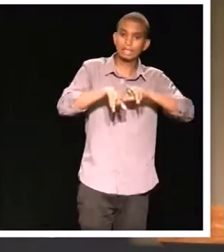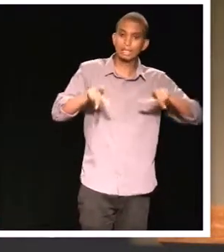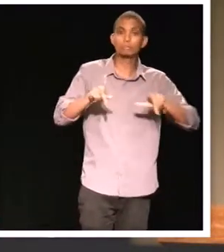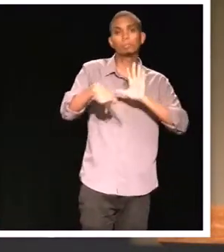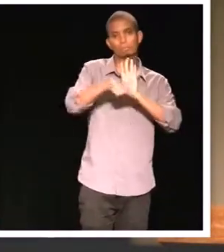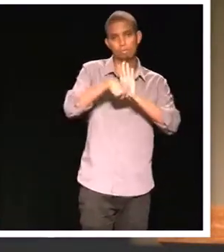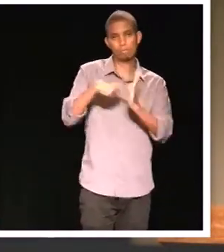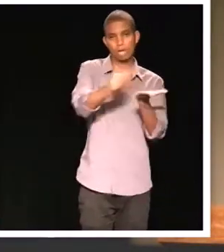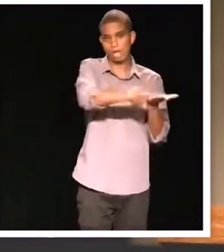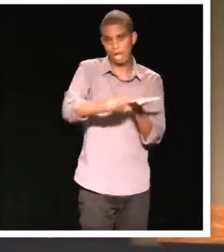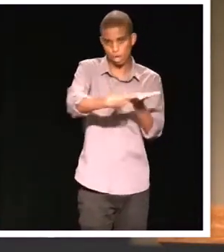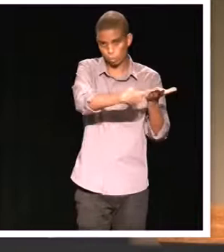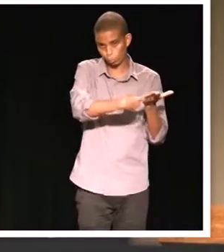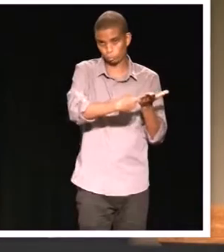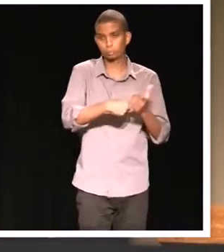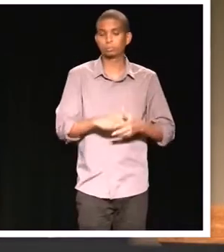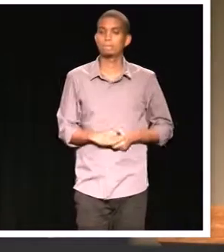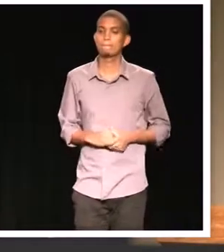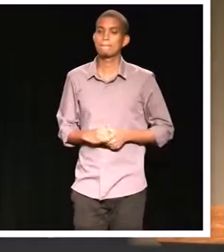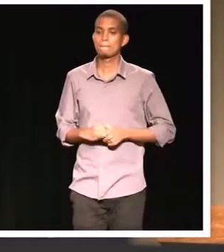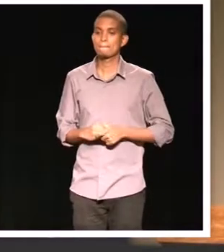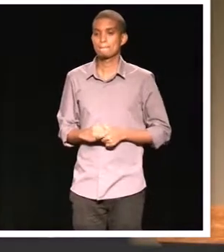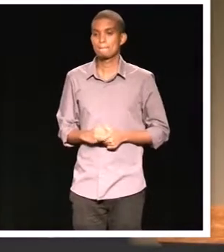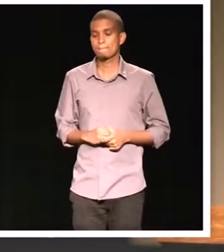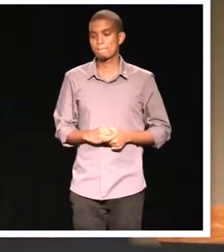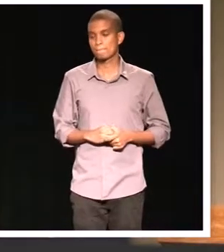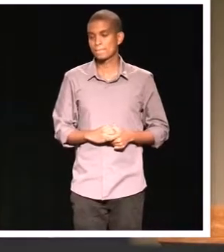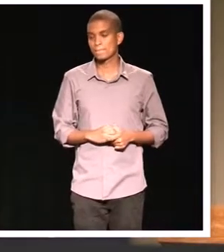acordo, dessa convenção.